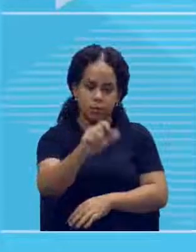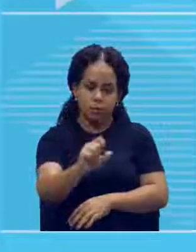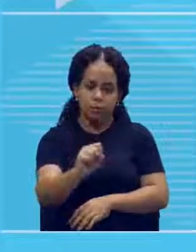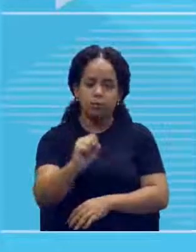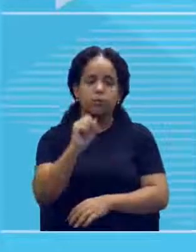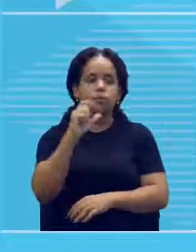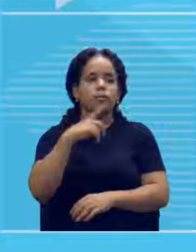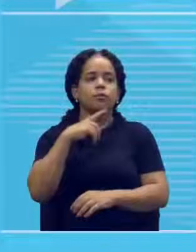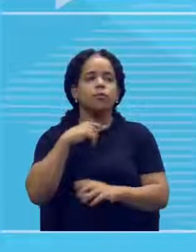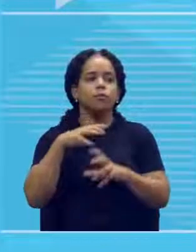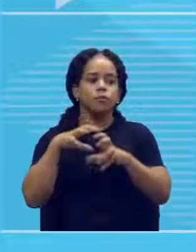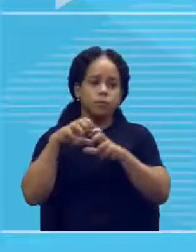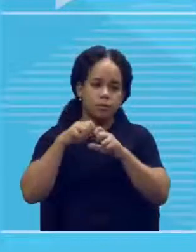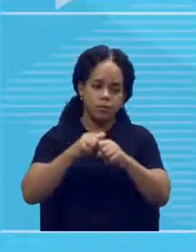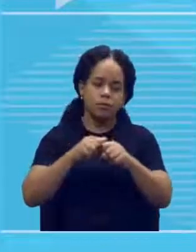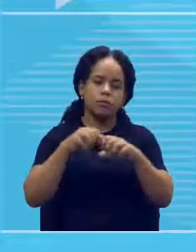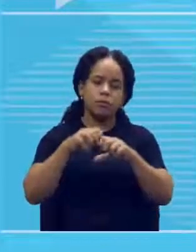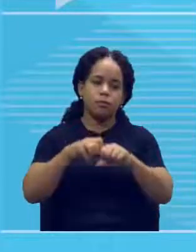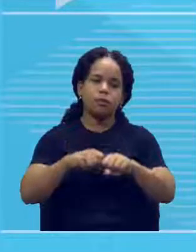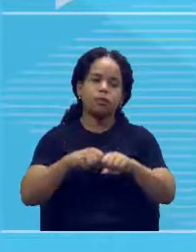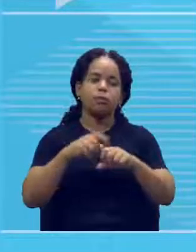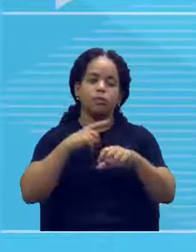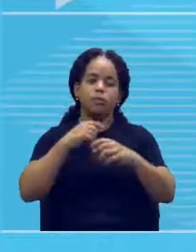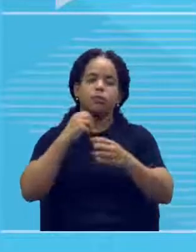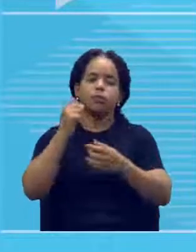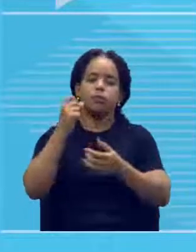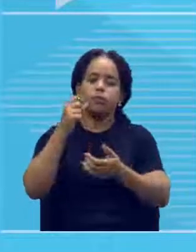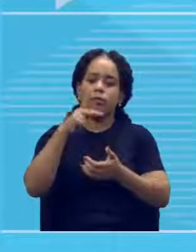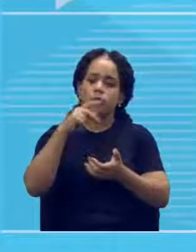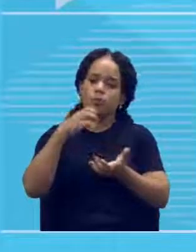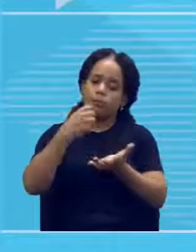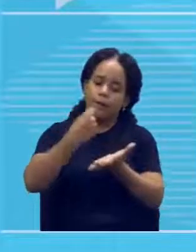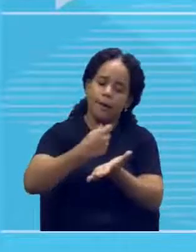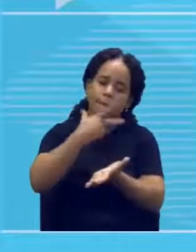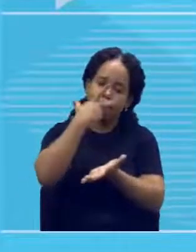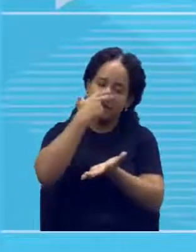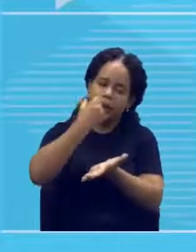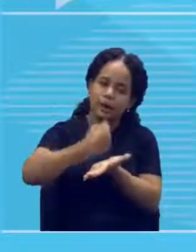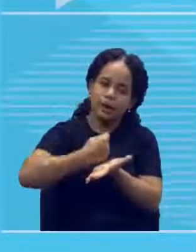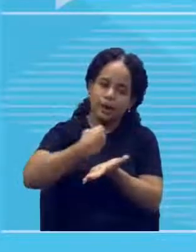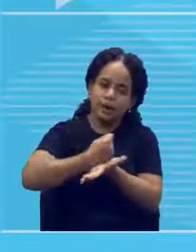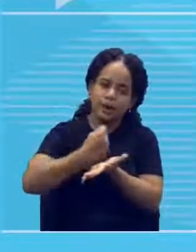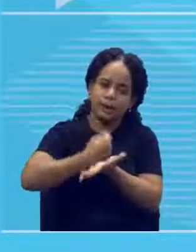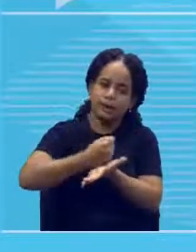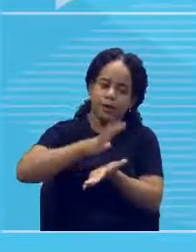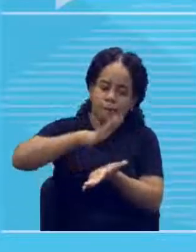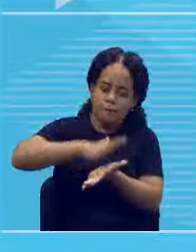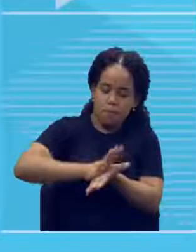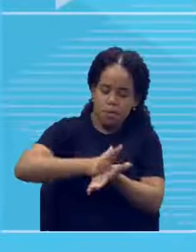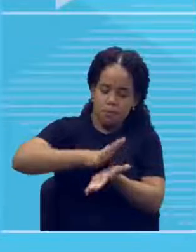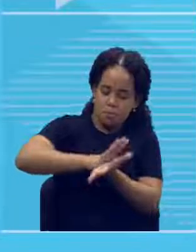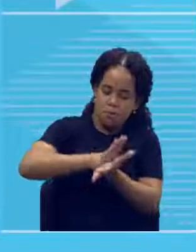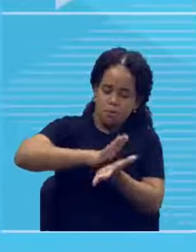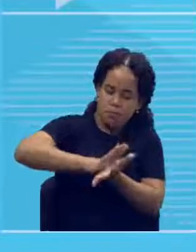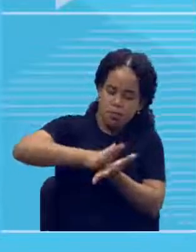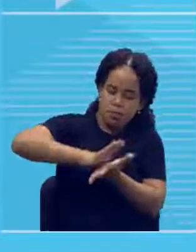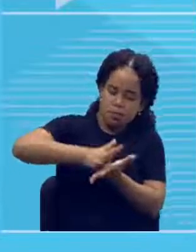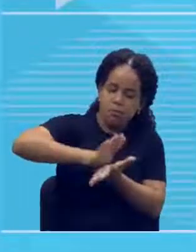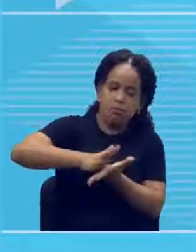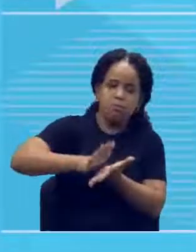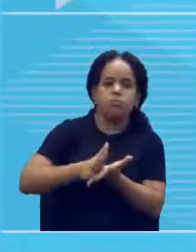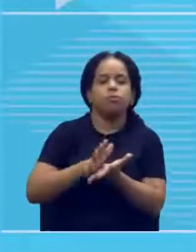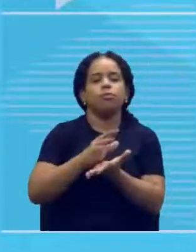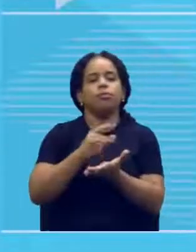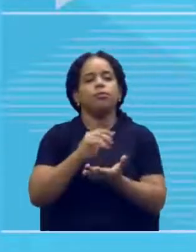as maceravam com os pés em movimento coordenado. Olha, minha gente. Lá na Grécia